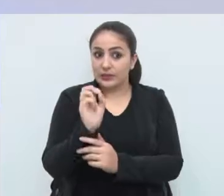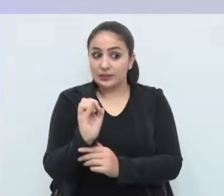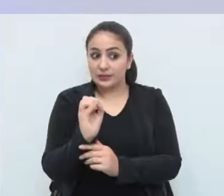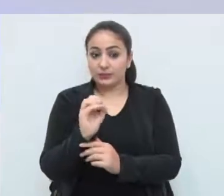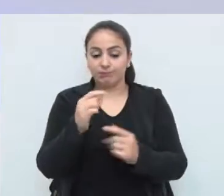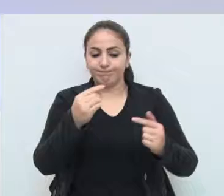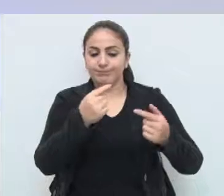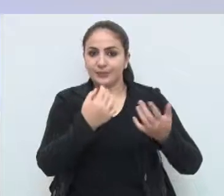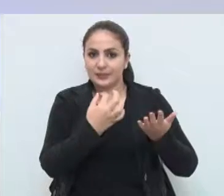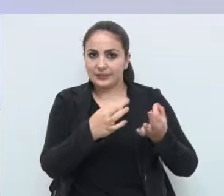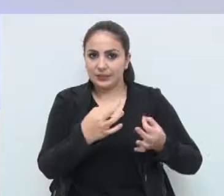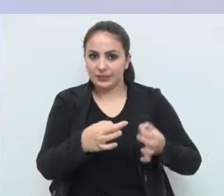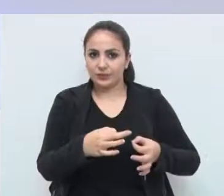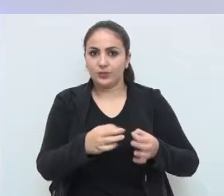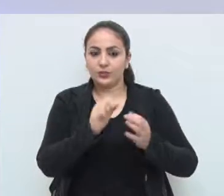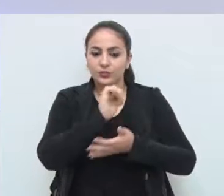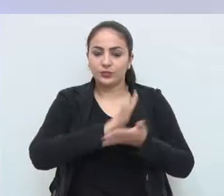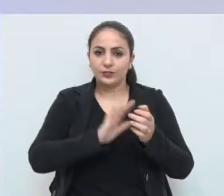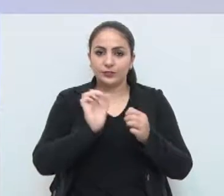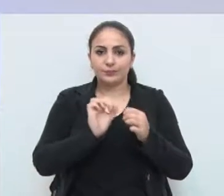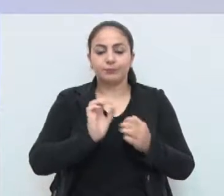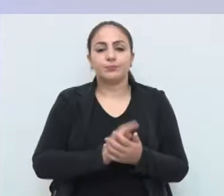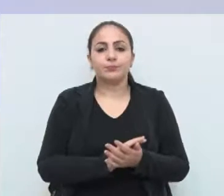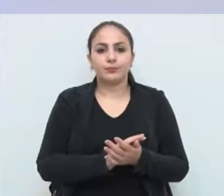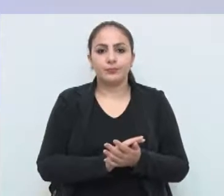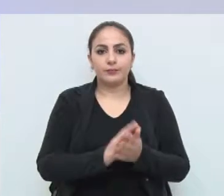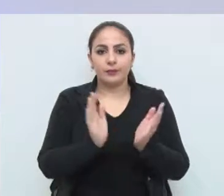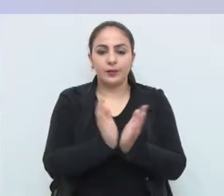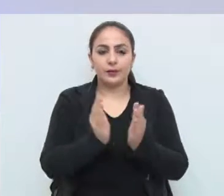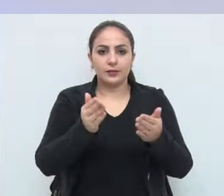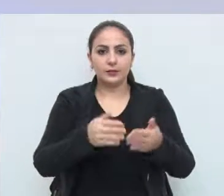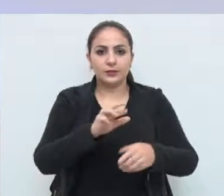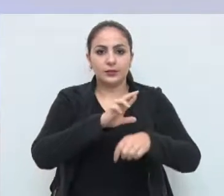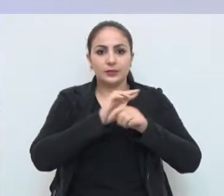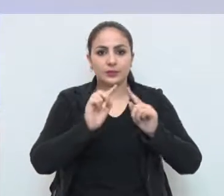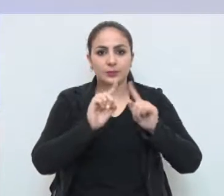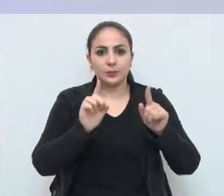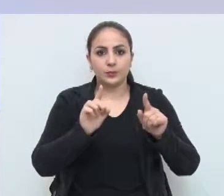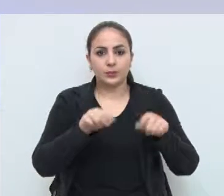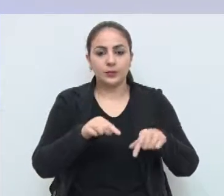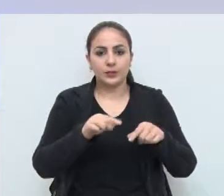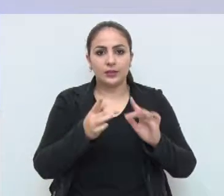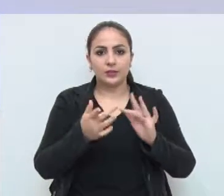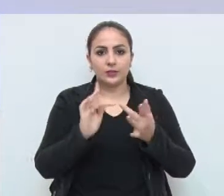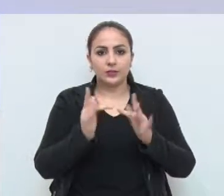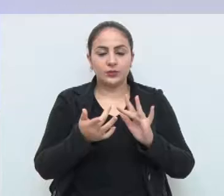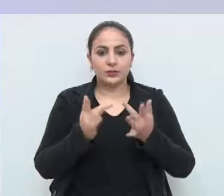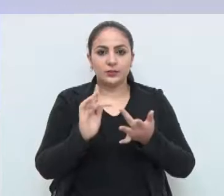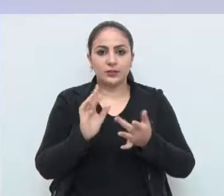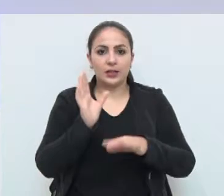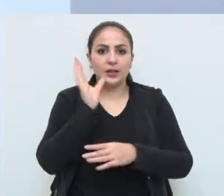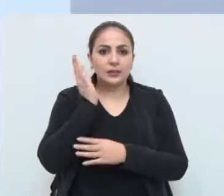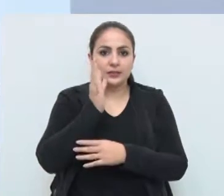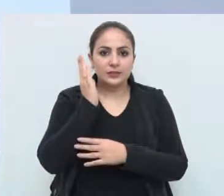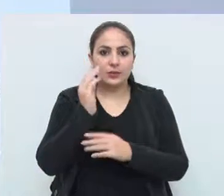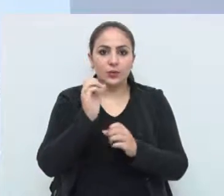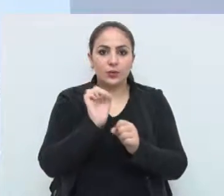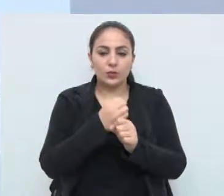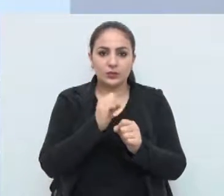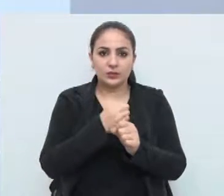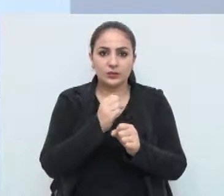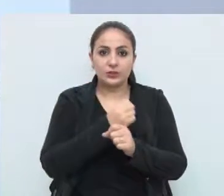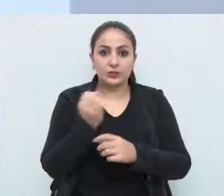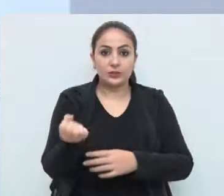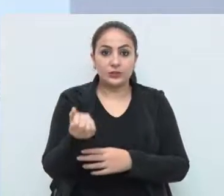exercida. Integrantes da Comissão de Segurança Pública articulam em Carazinho construção de novo presídio. De pronto,